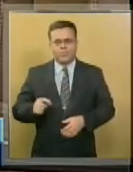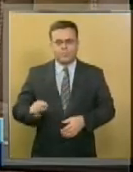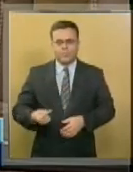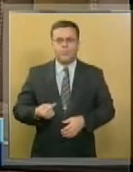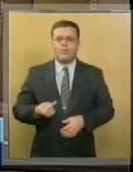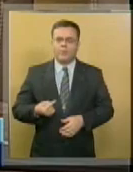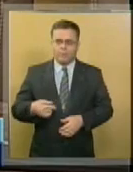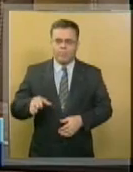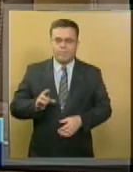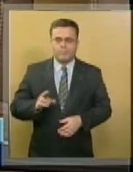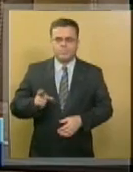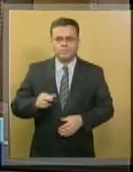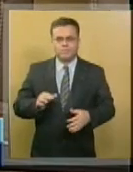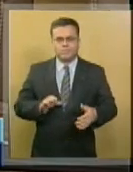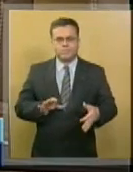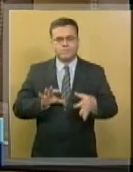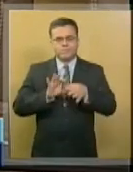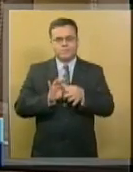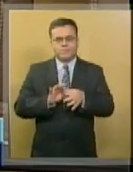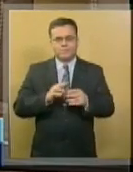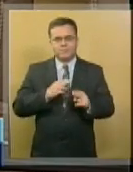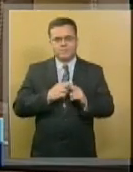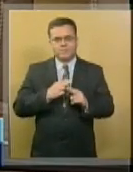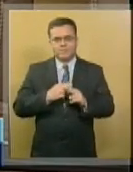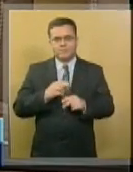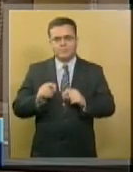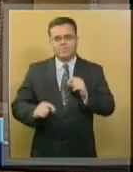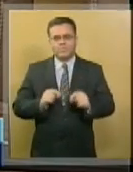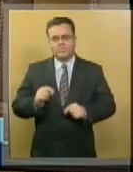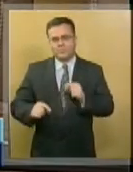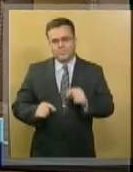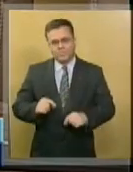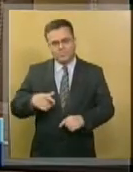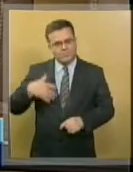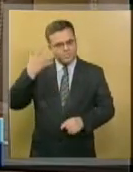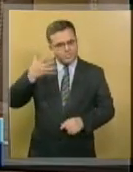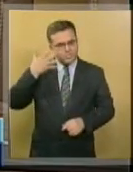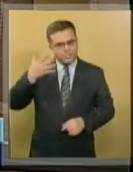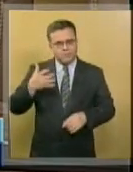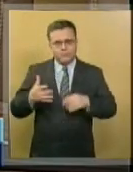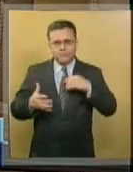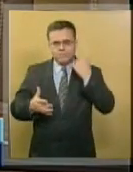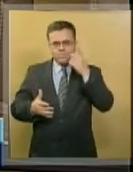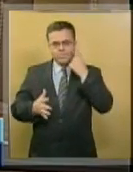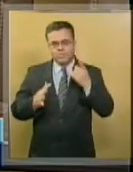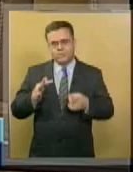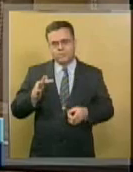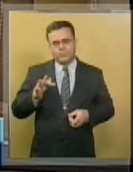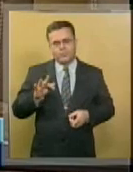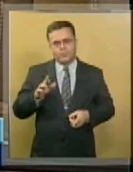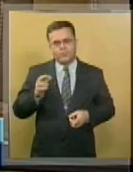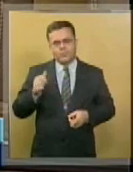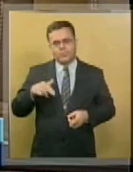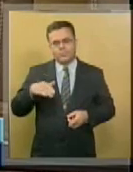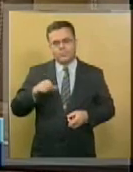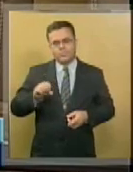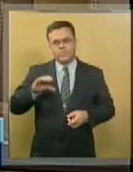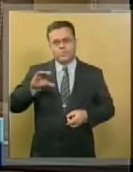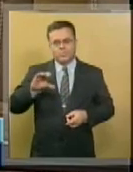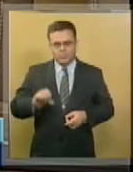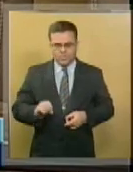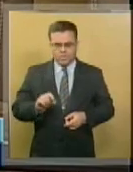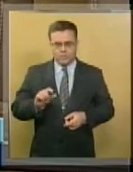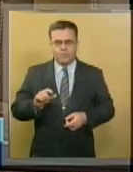R$560.036.000 junto à Caixa Econômica Federal. E o pronunciamento do deputado Francisco Alberto, a respeito do mesmo projeto de